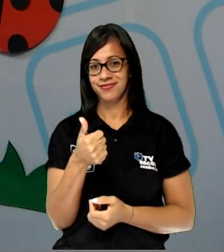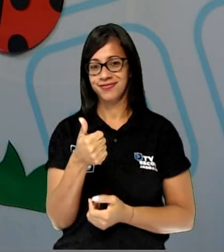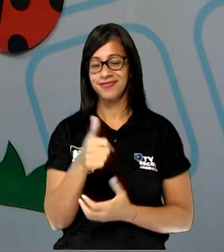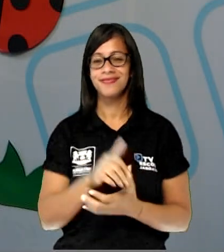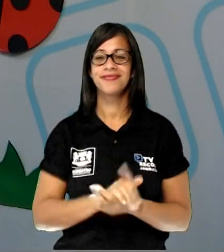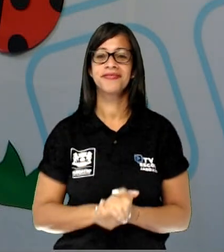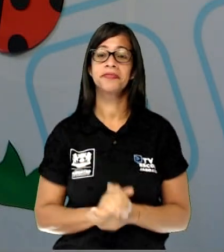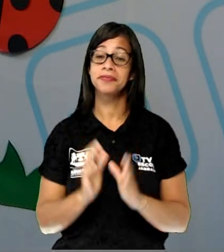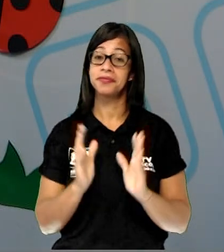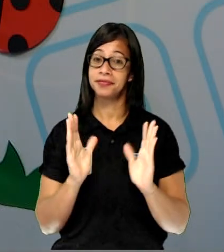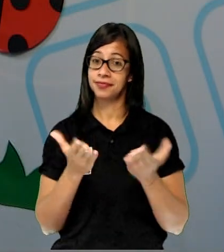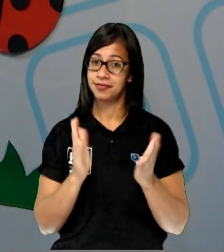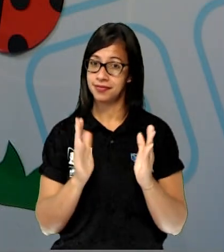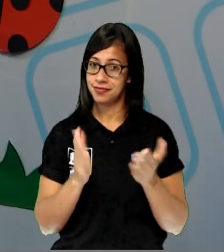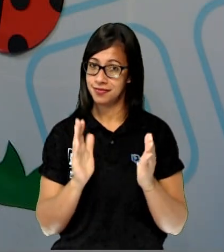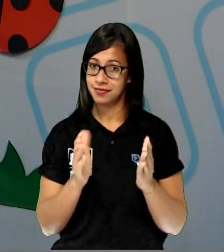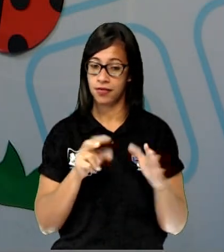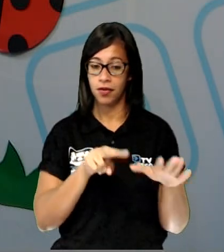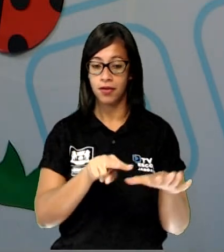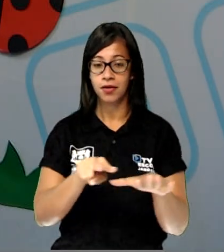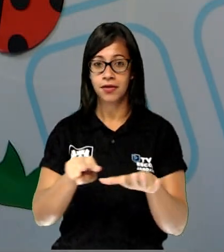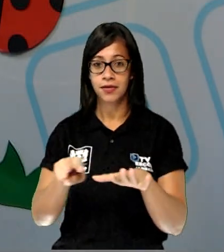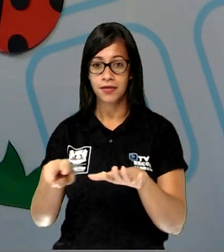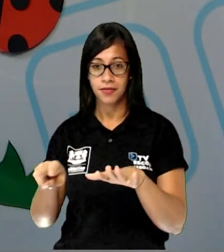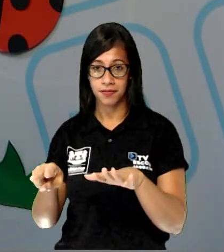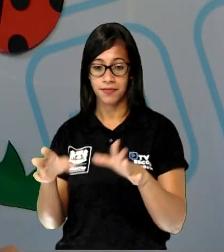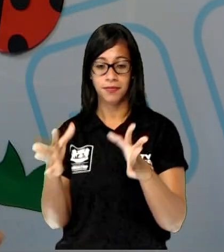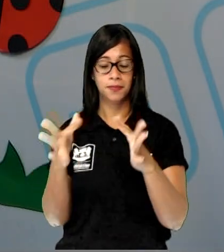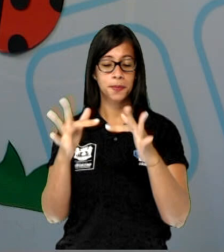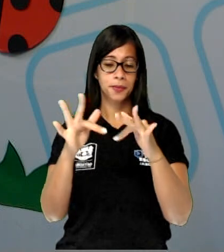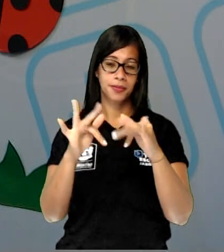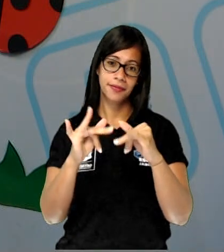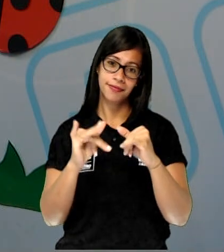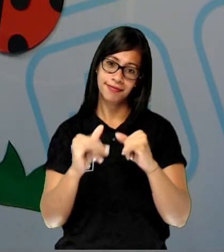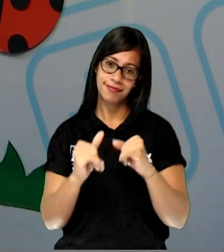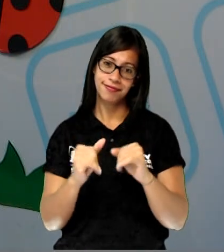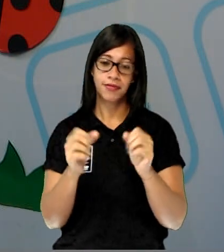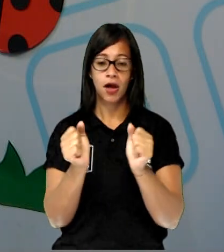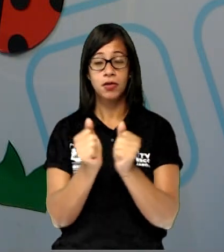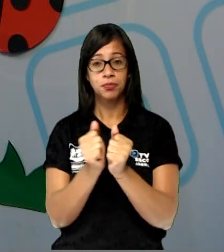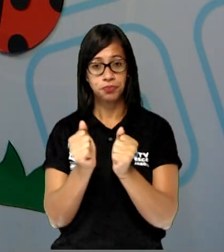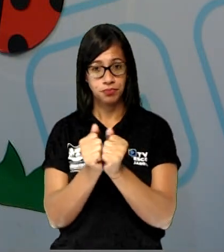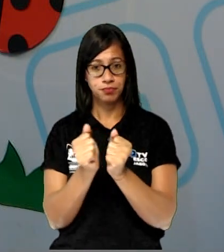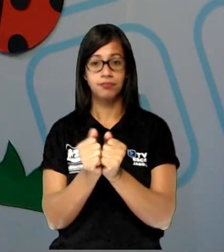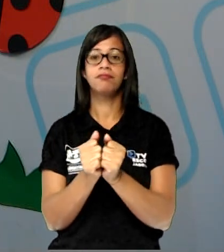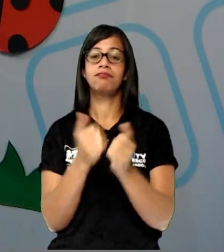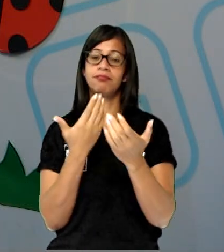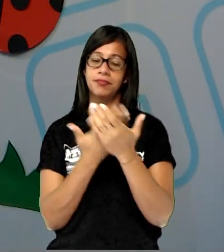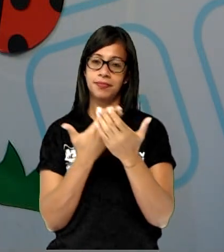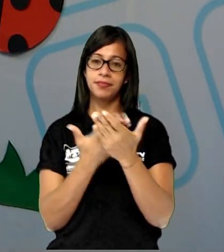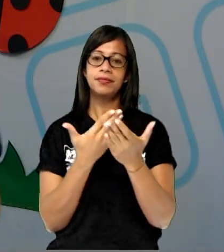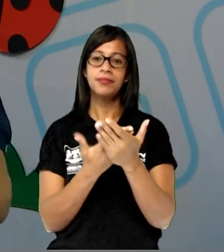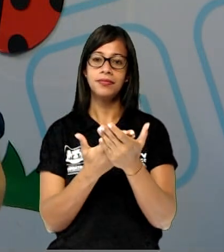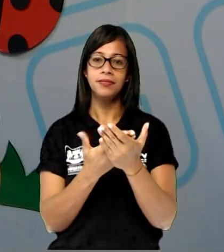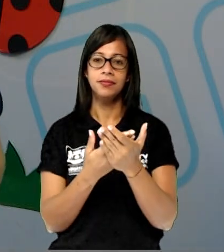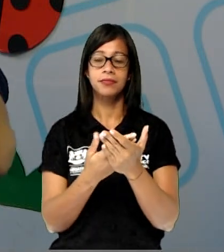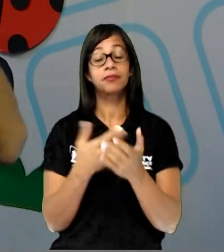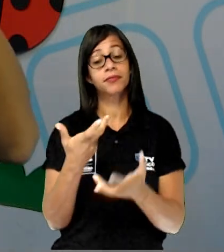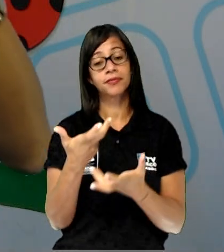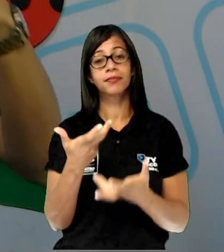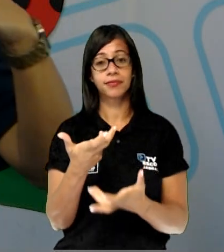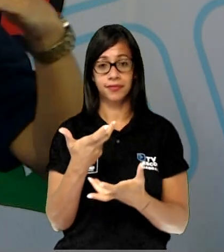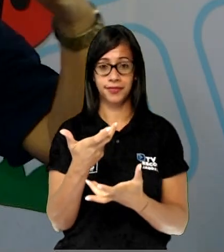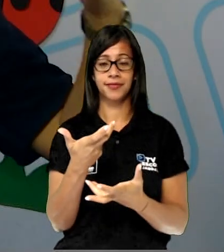Agora, crianças, a nossa semana está chegando ao fim, juntamente com essa aula. Mas eu gostaria de